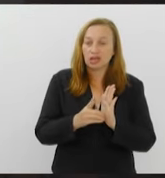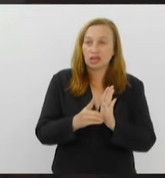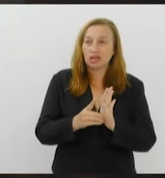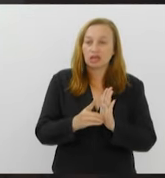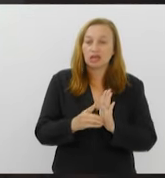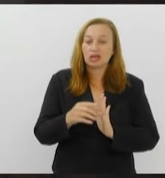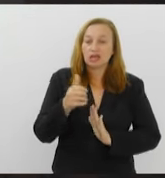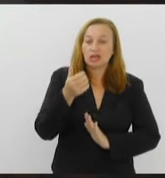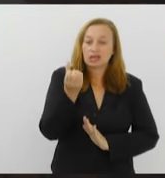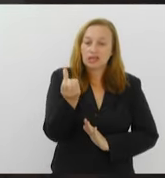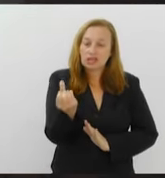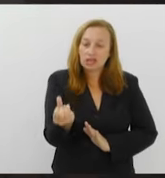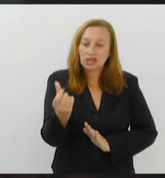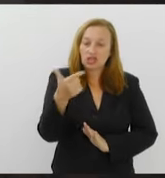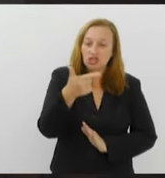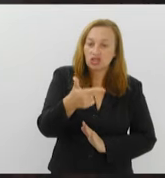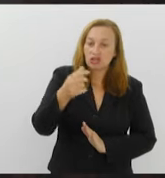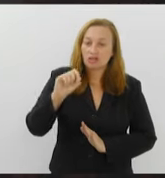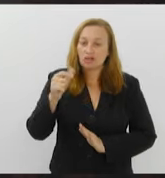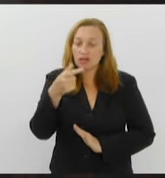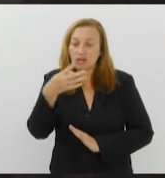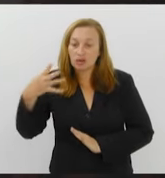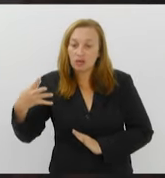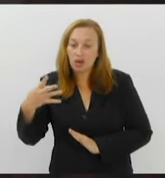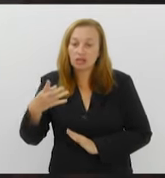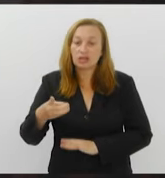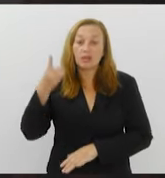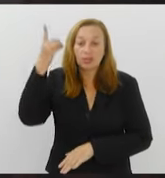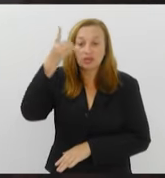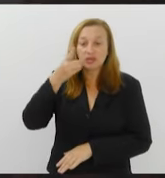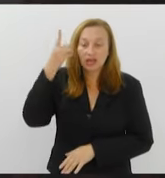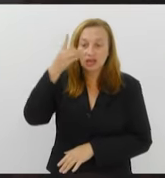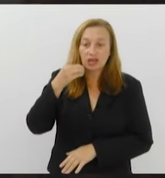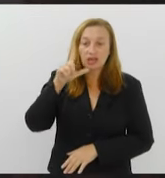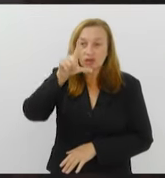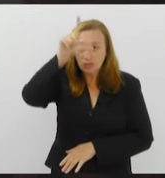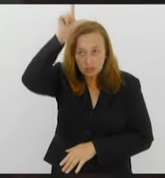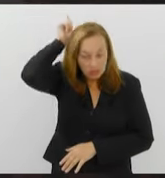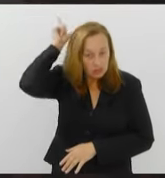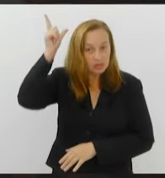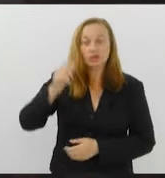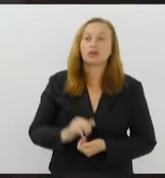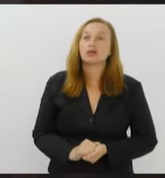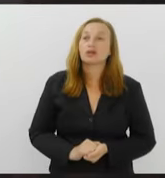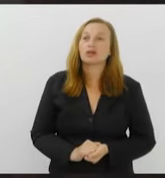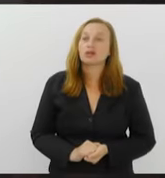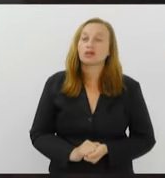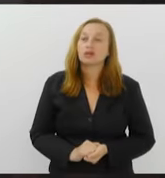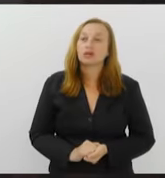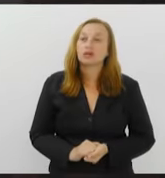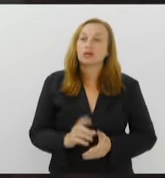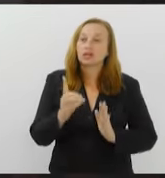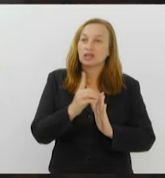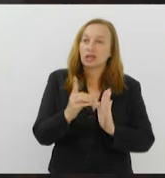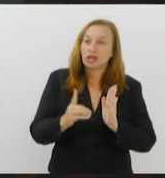número 6 de 24, de autoria do deputado Luiz Paulo, que susta os efeitos do